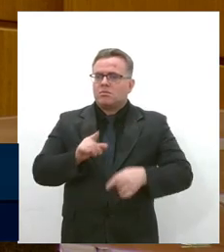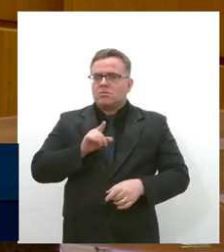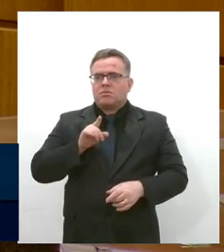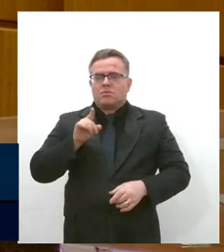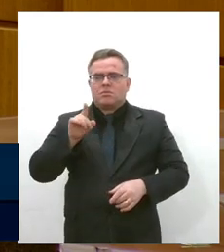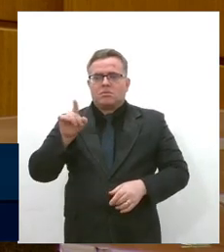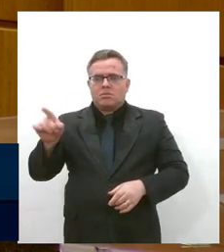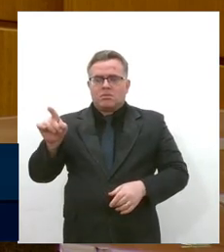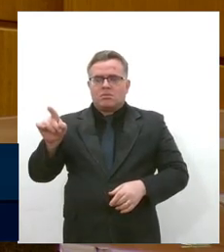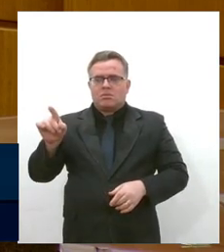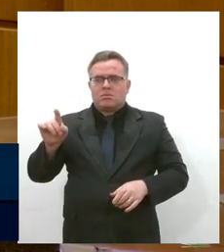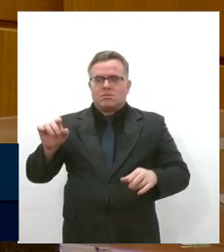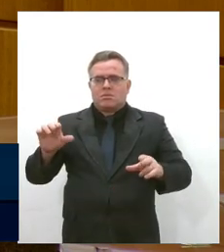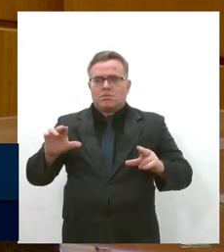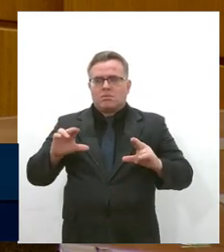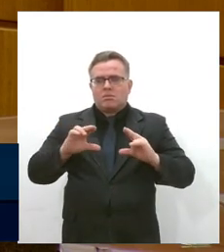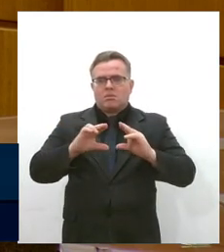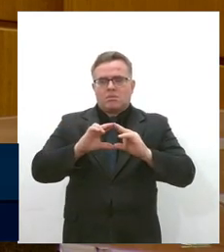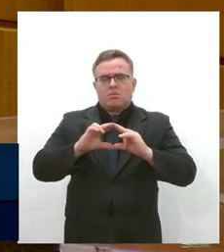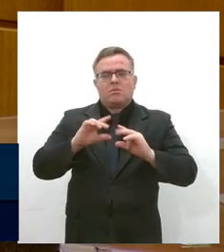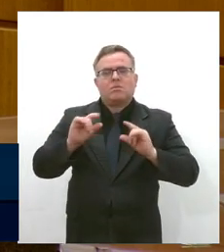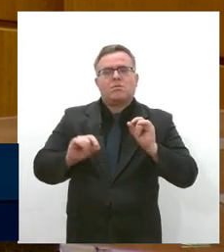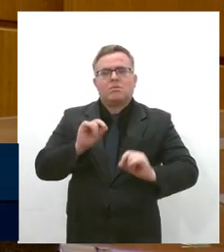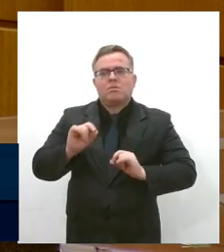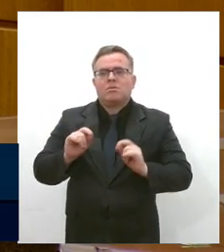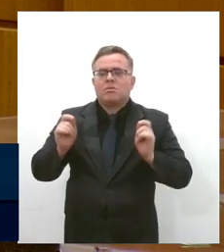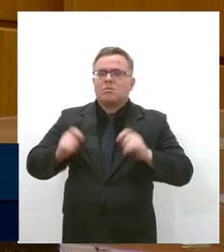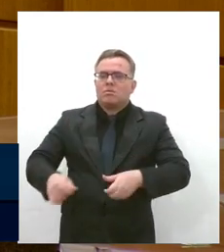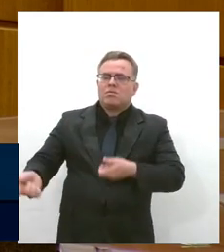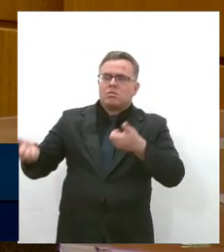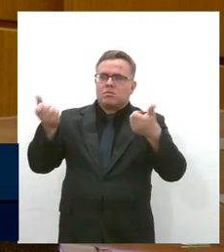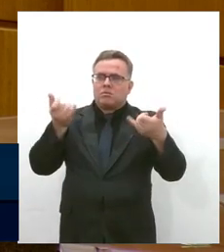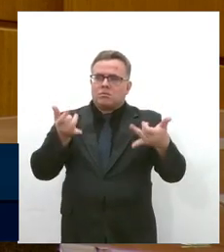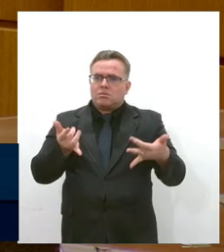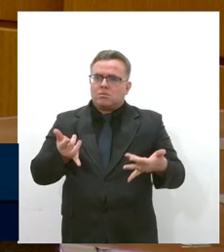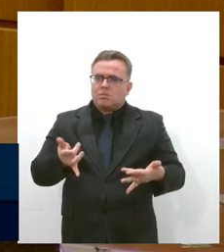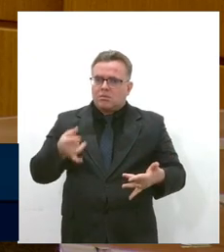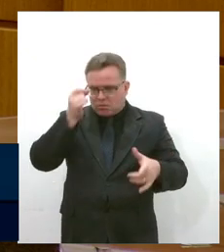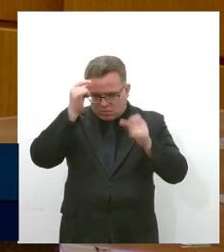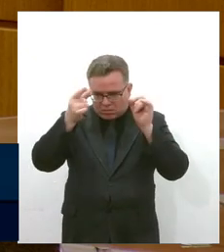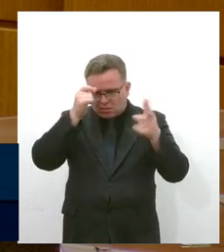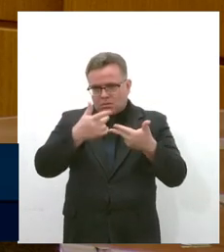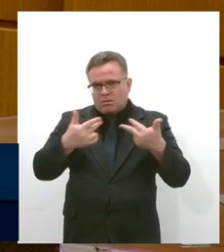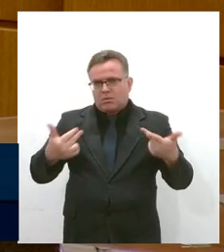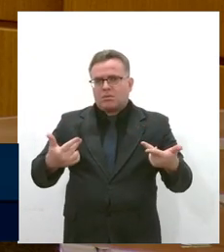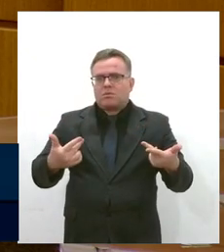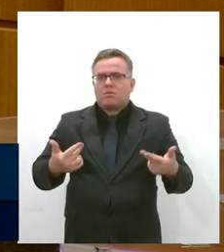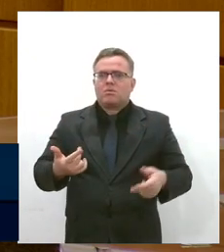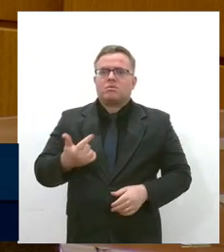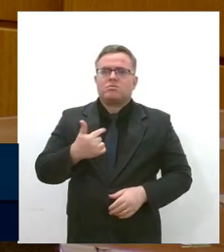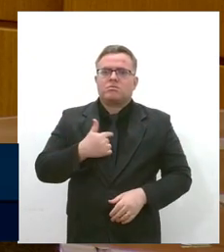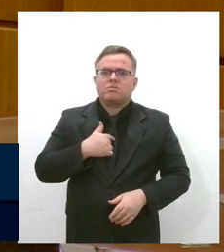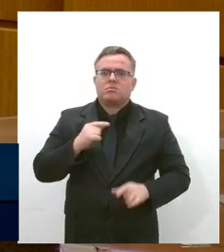oportunidade de expor as suas ideias. E eu acho que com essa